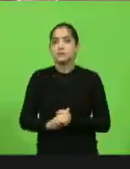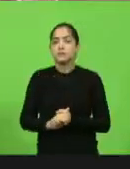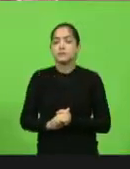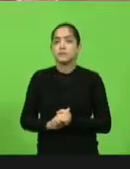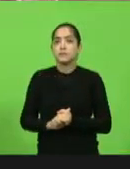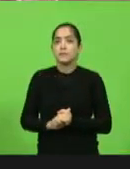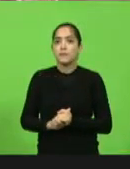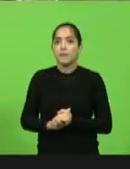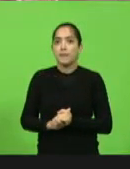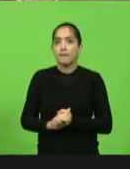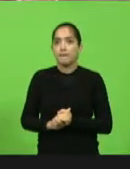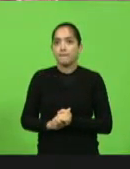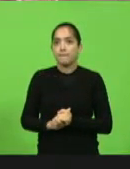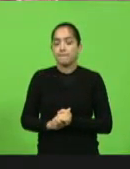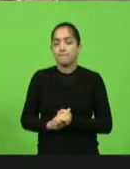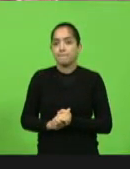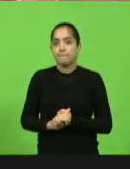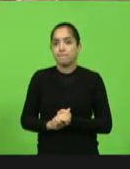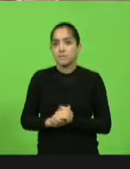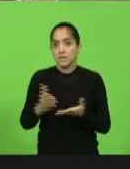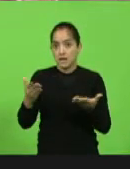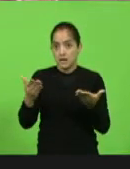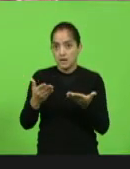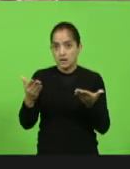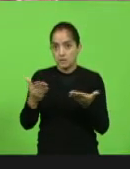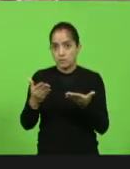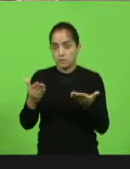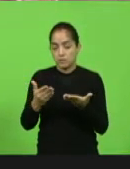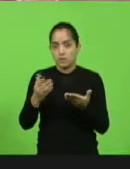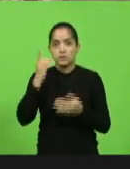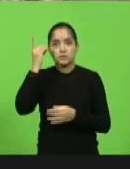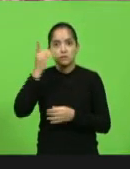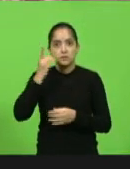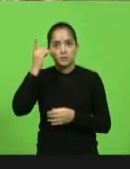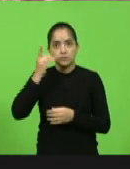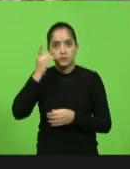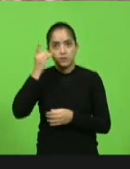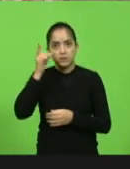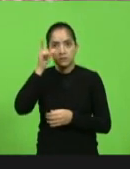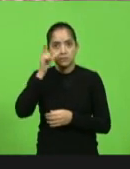Corneroli. Tem a palavra agora o deputado Laércio Schuster.